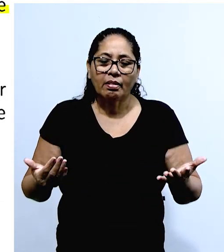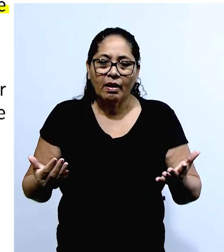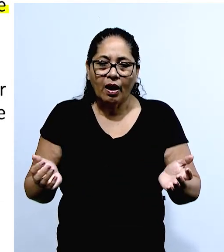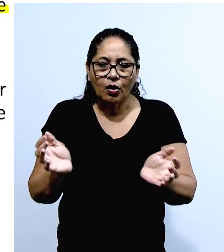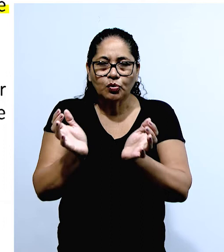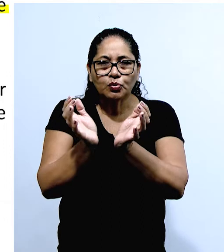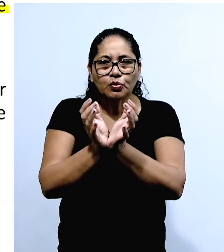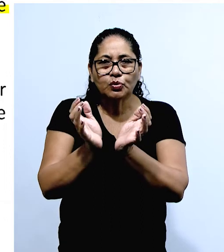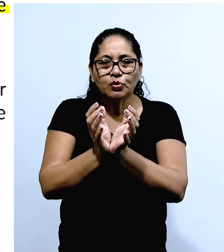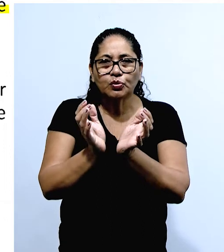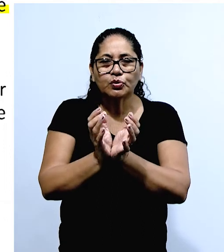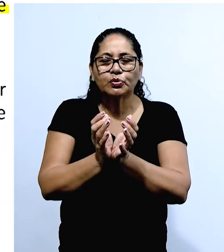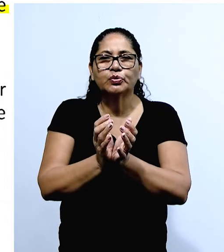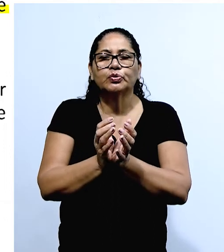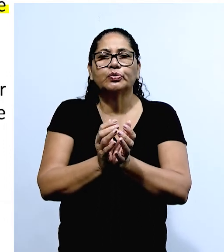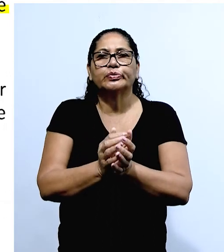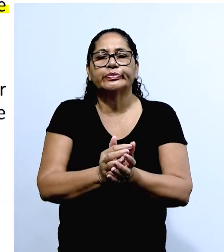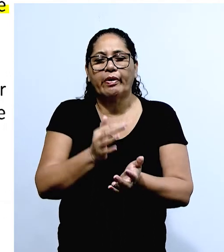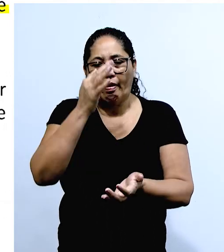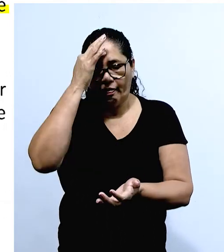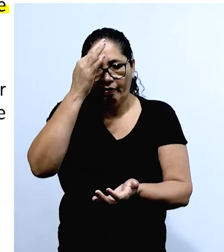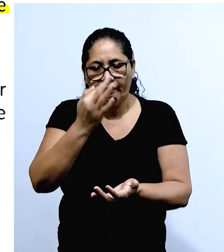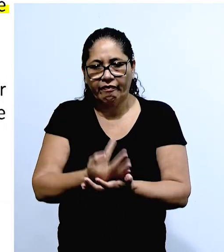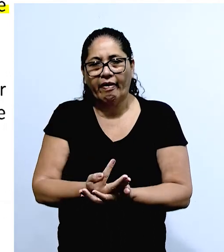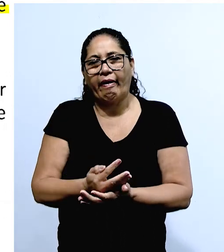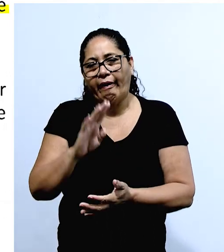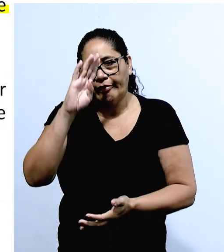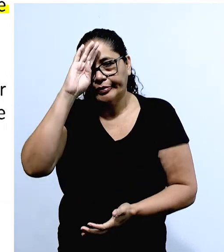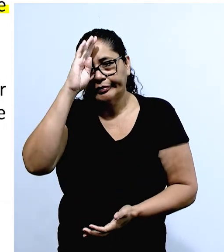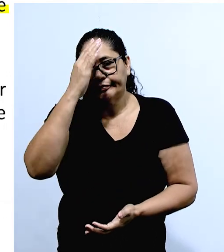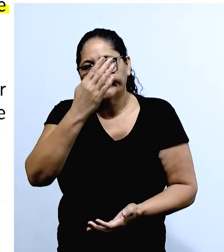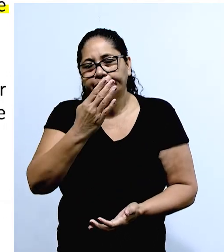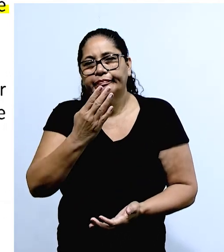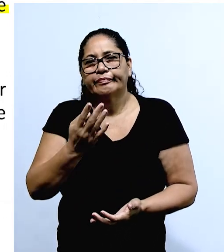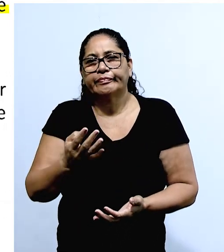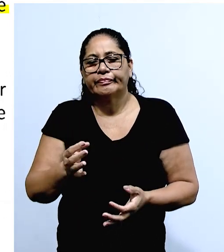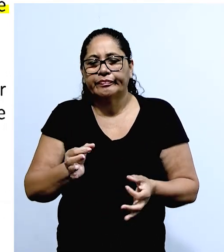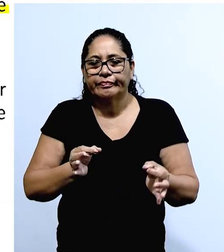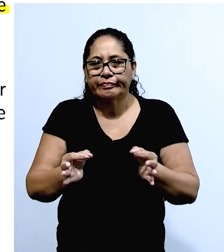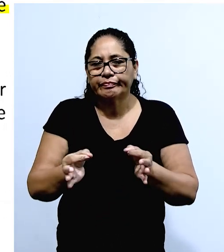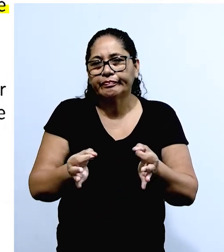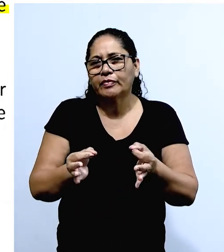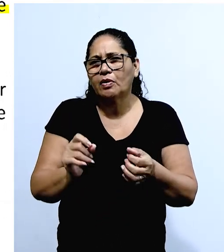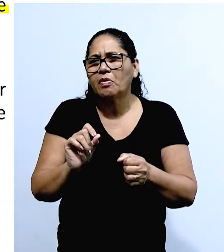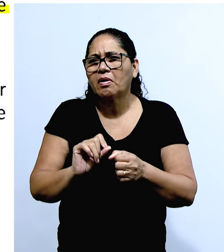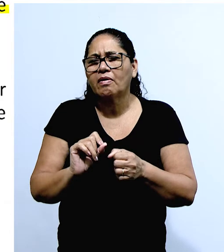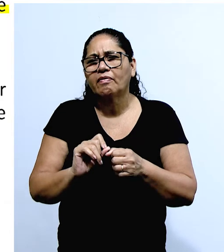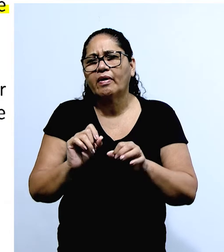consubstanciam-se em conjunto de crenças e princípios que orientam e informam a atividade daquela